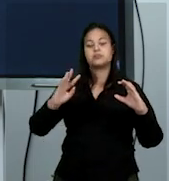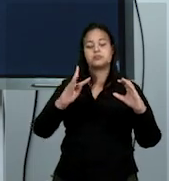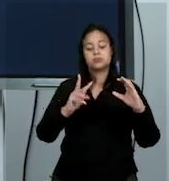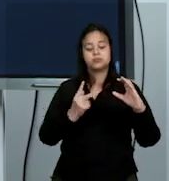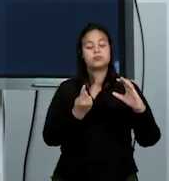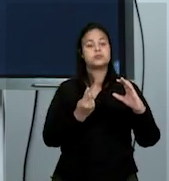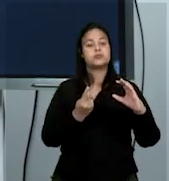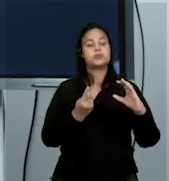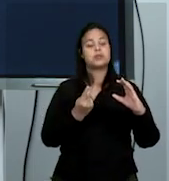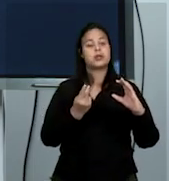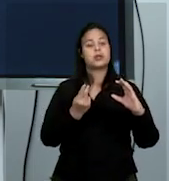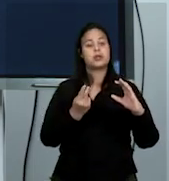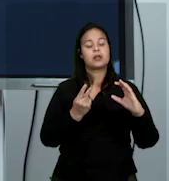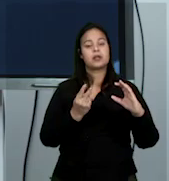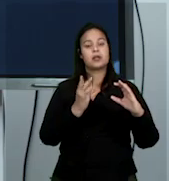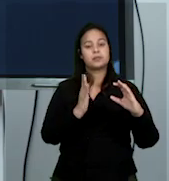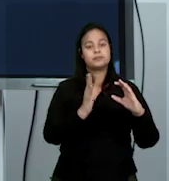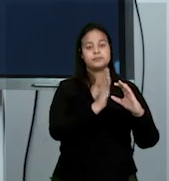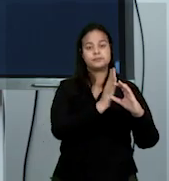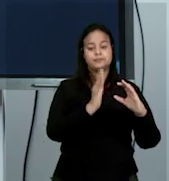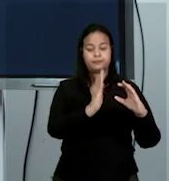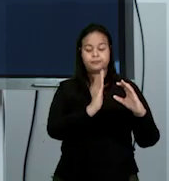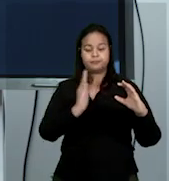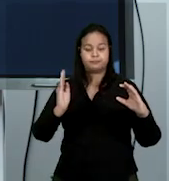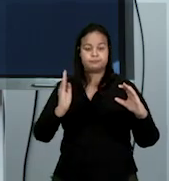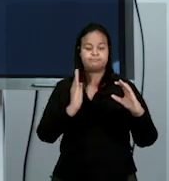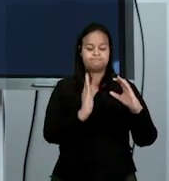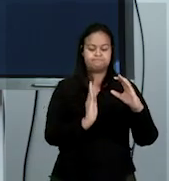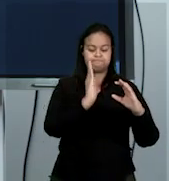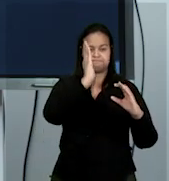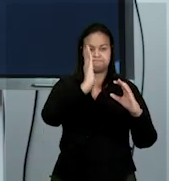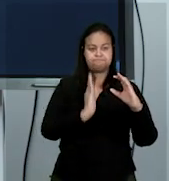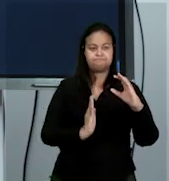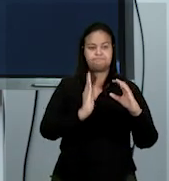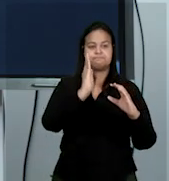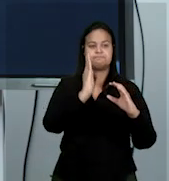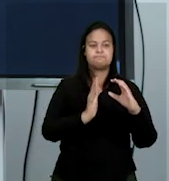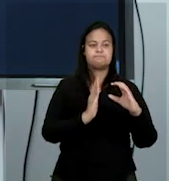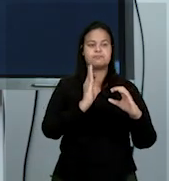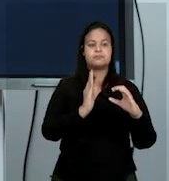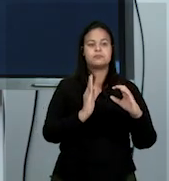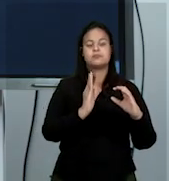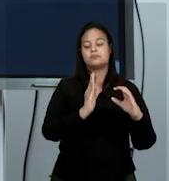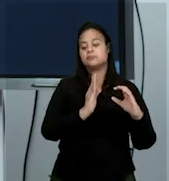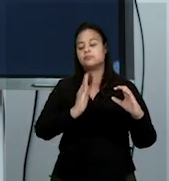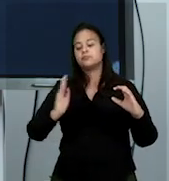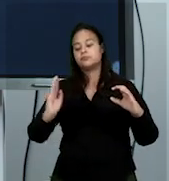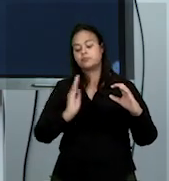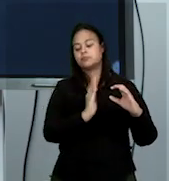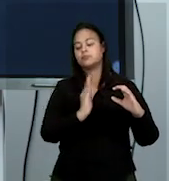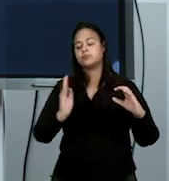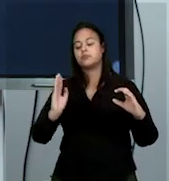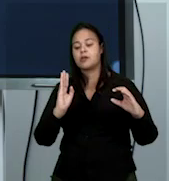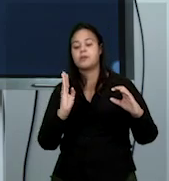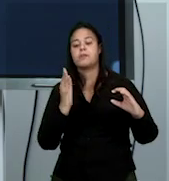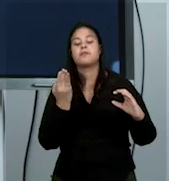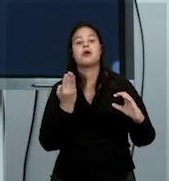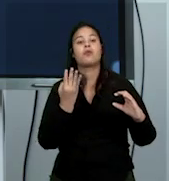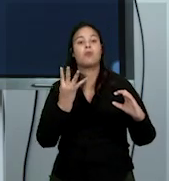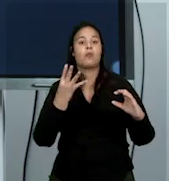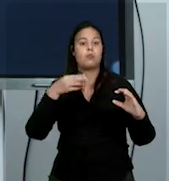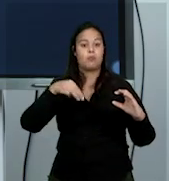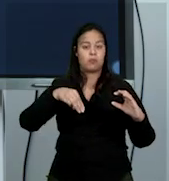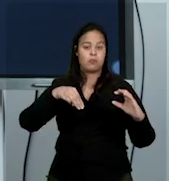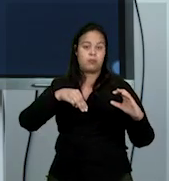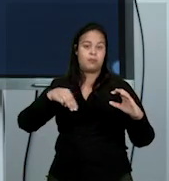Porque esse pilar de sustentação está bem no meio. Então, esse pedaço aqui de madeira vai ter 4